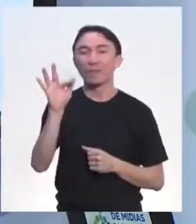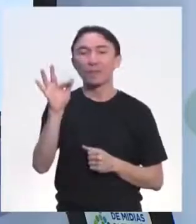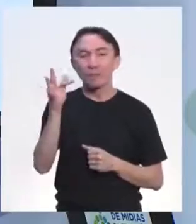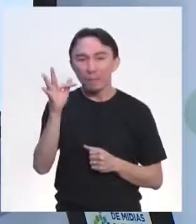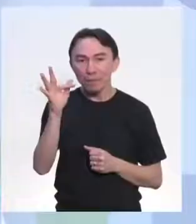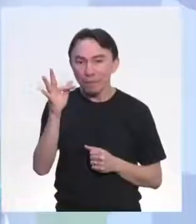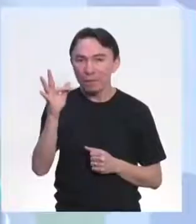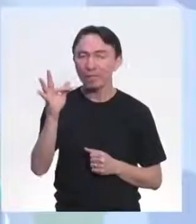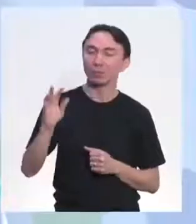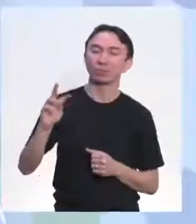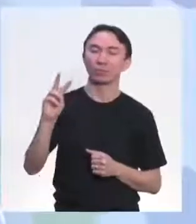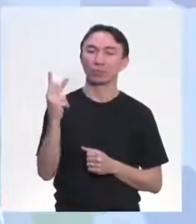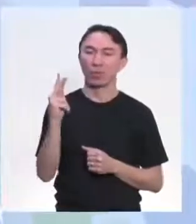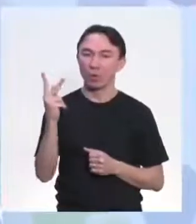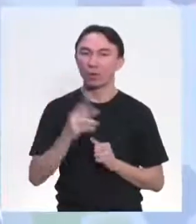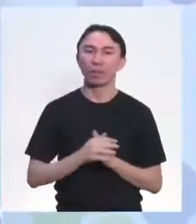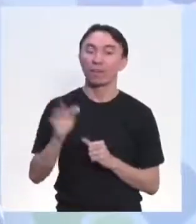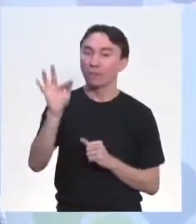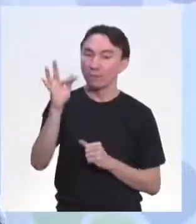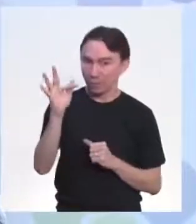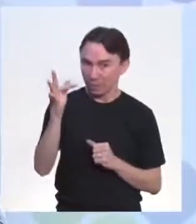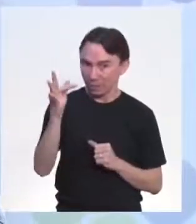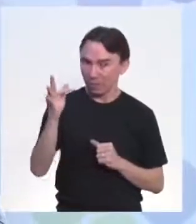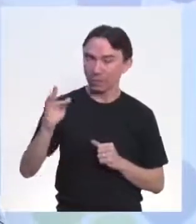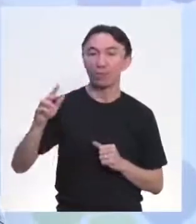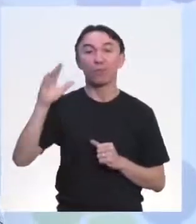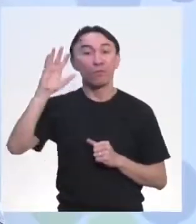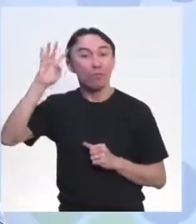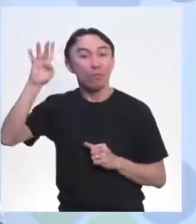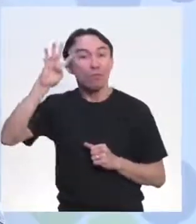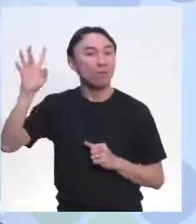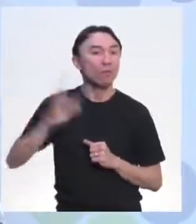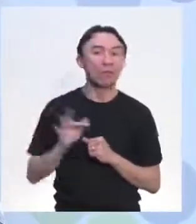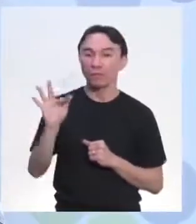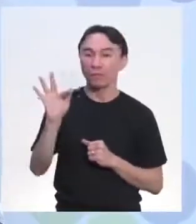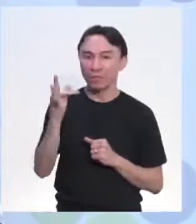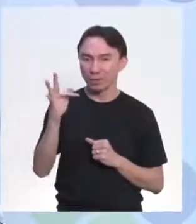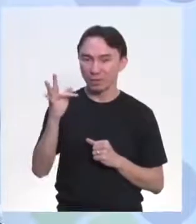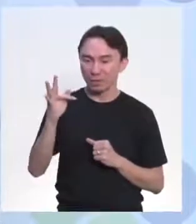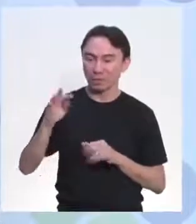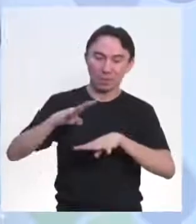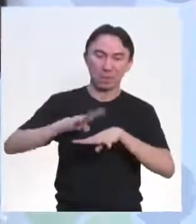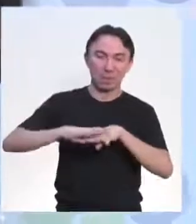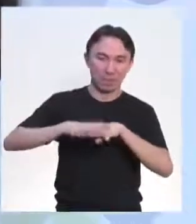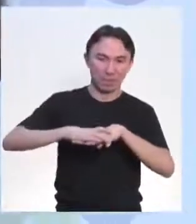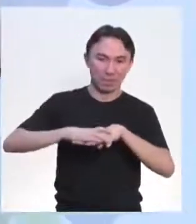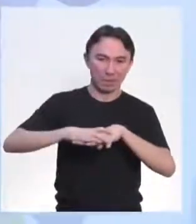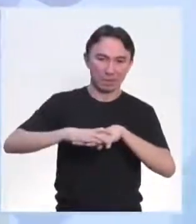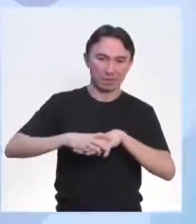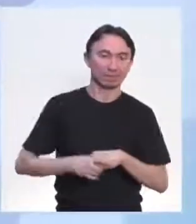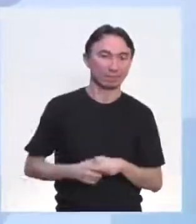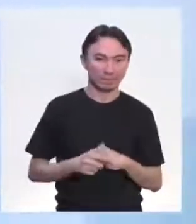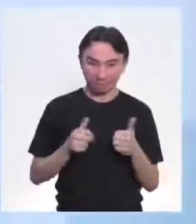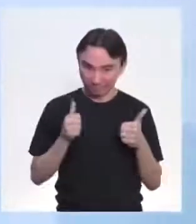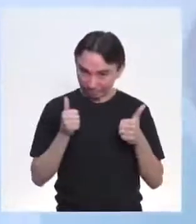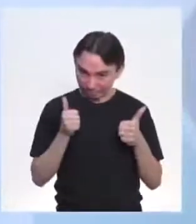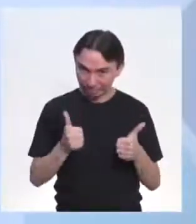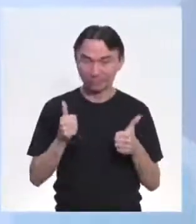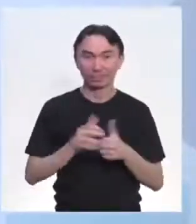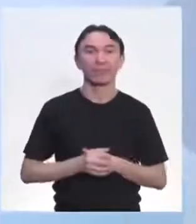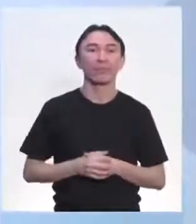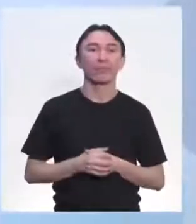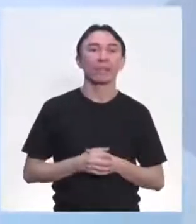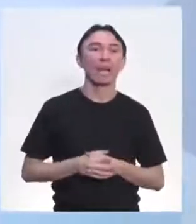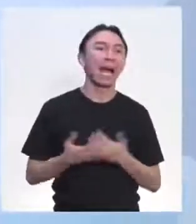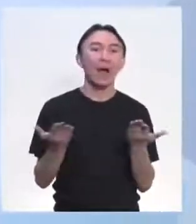física com história, física com filosofia e física com matemática. Muito bem. Agora,